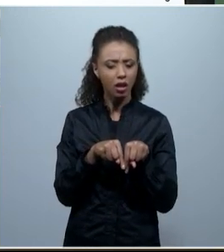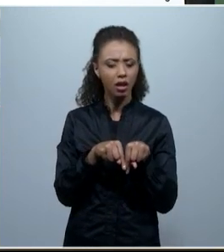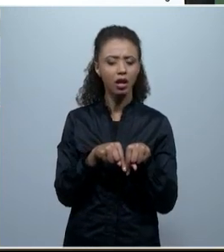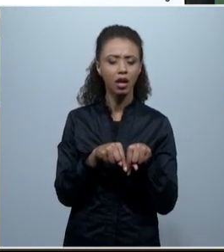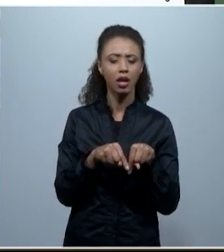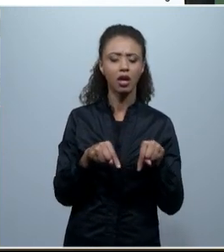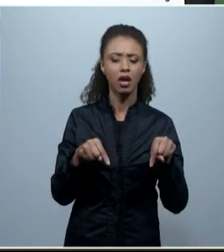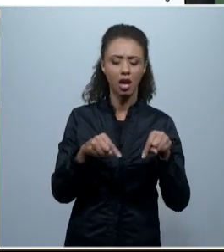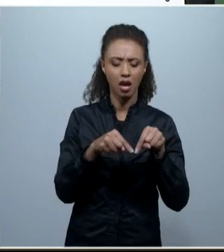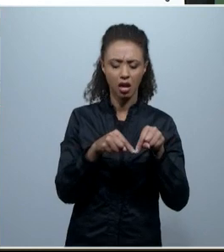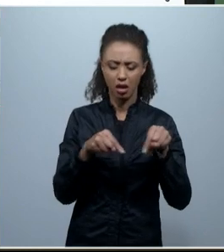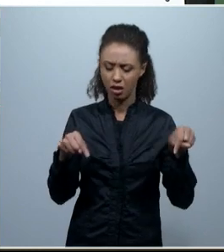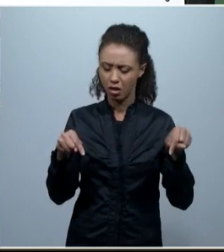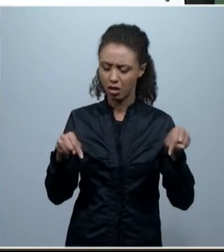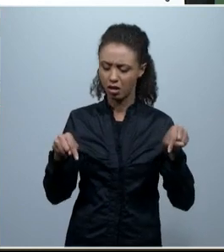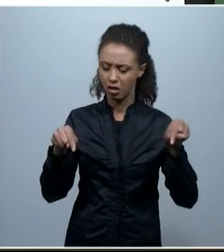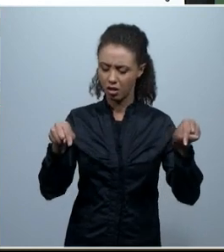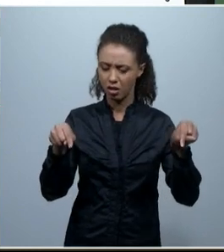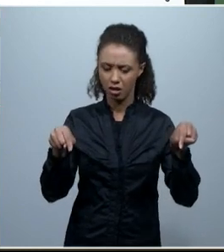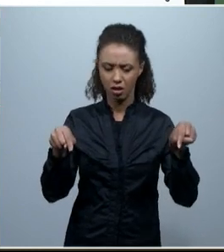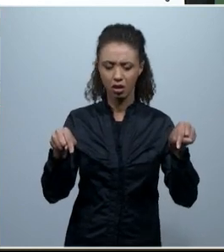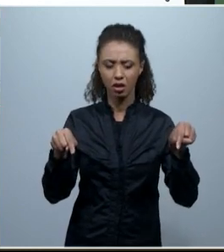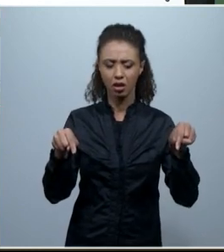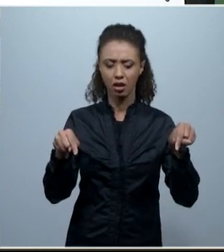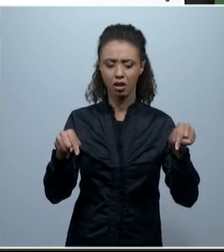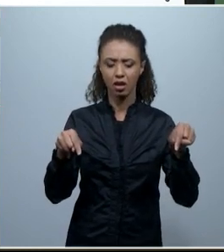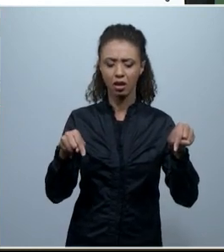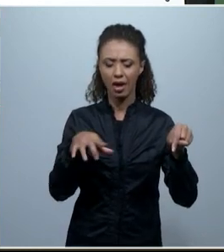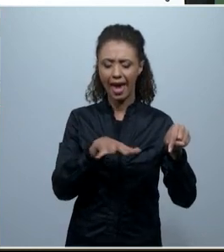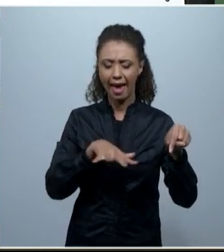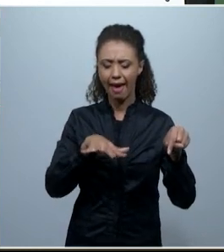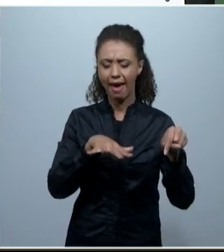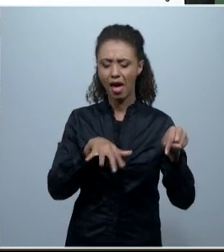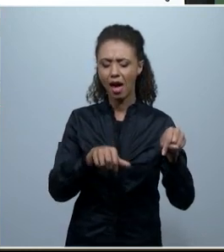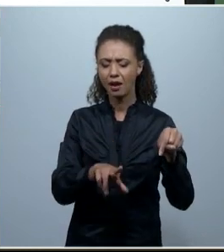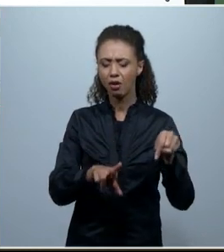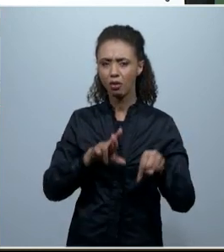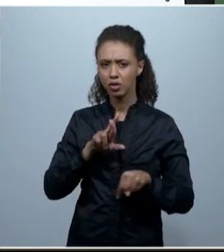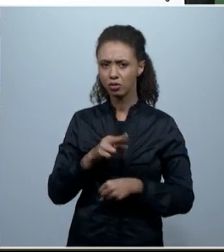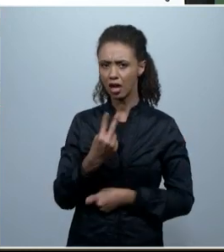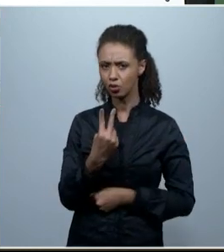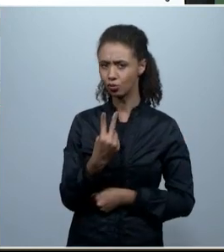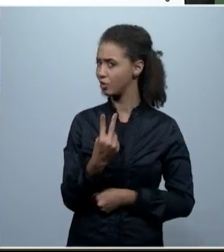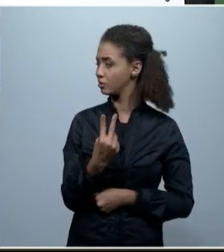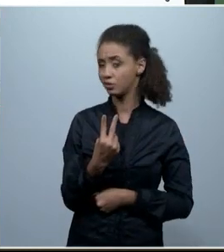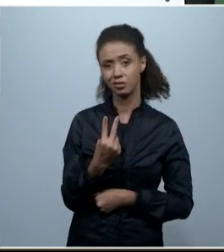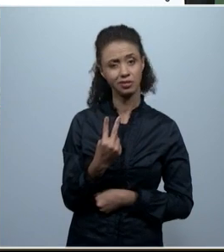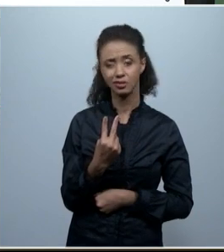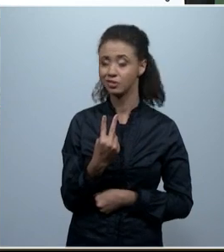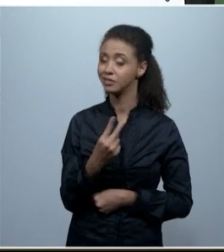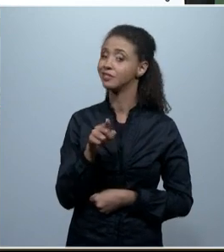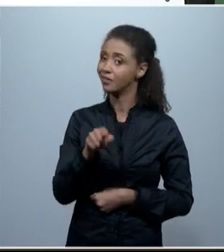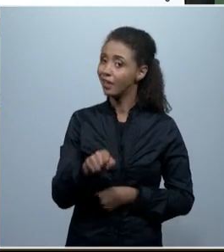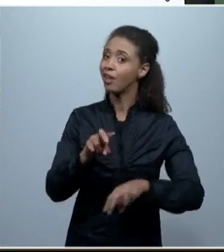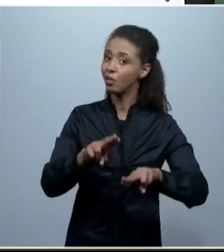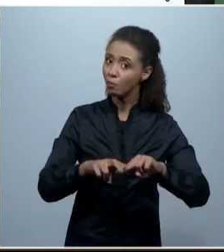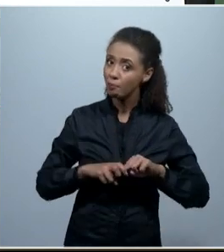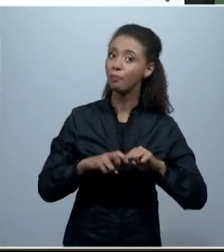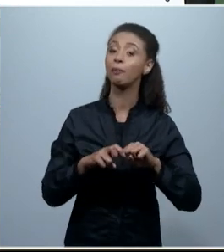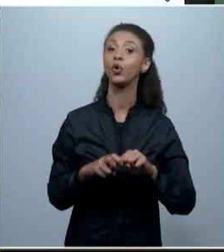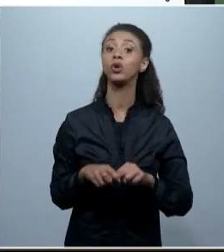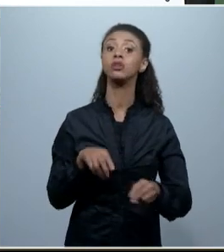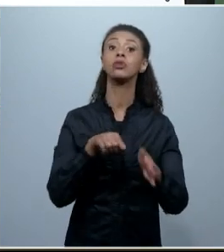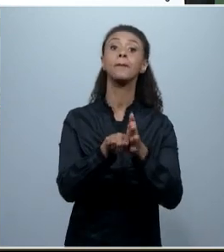começa começa essa é essa esse estudo sobre sobre poliedros uma nova